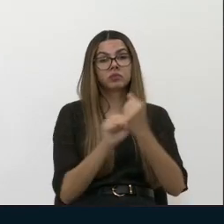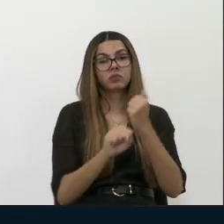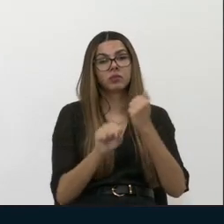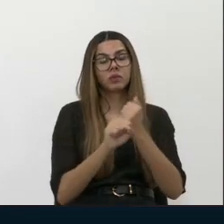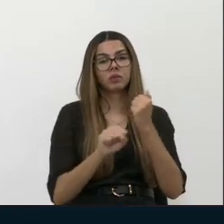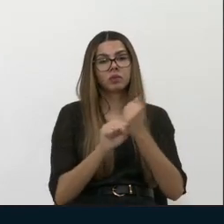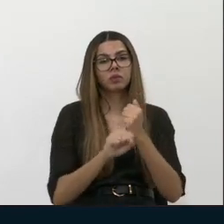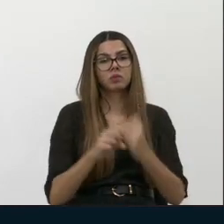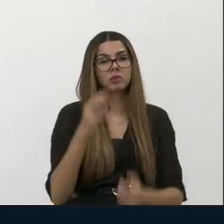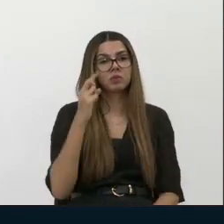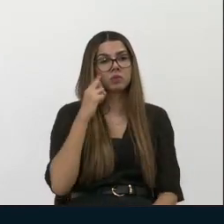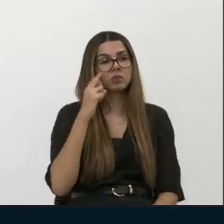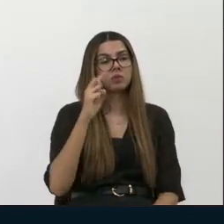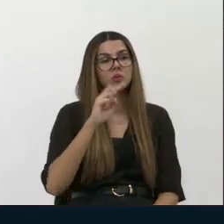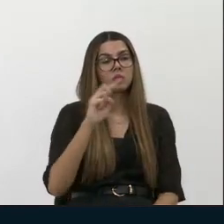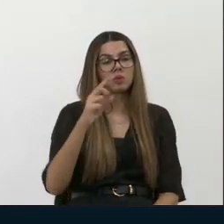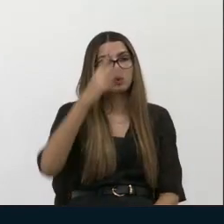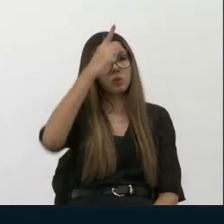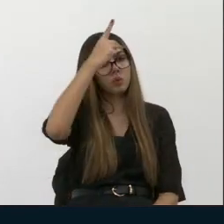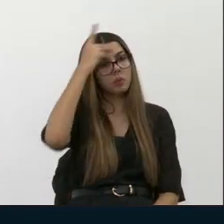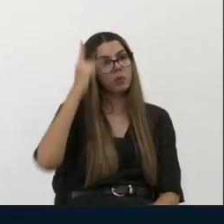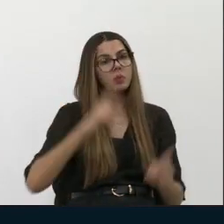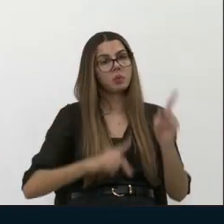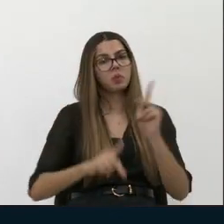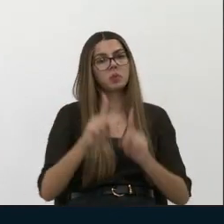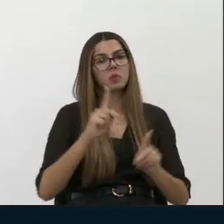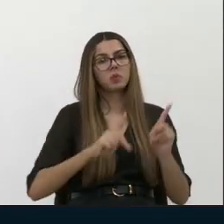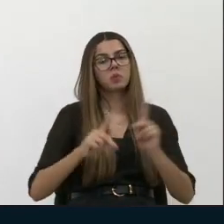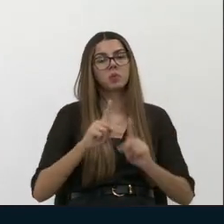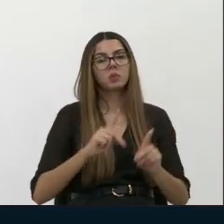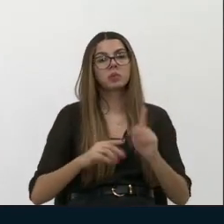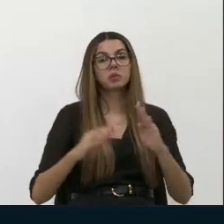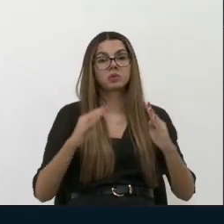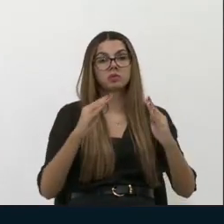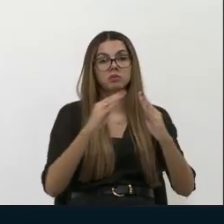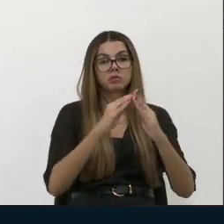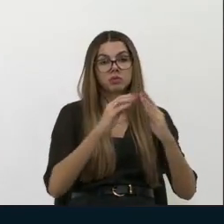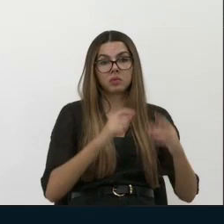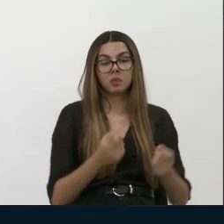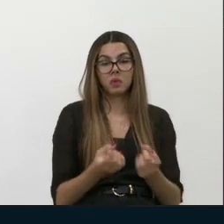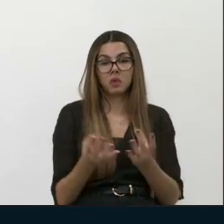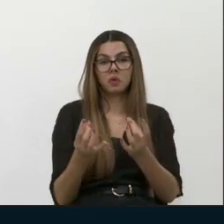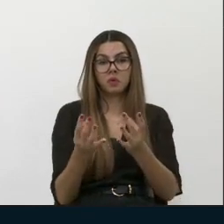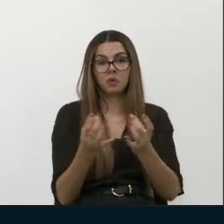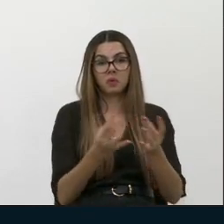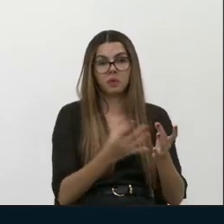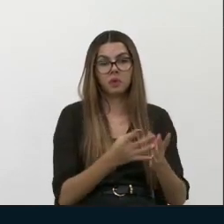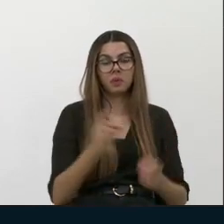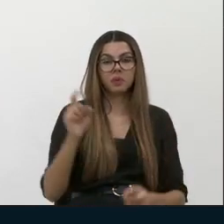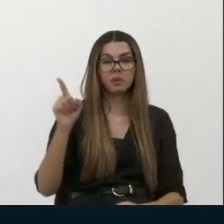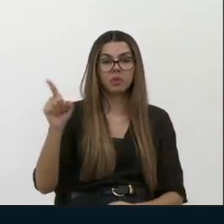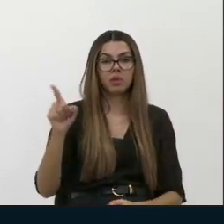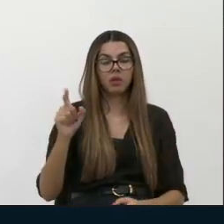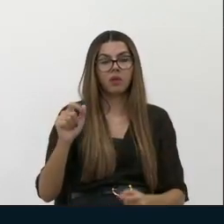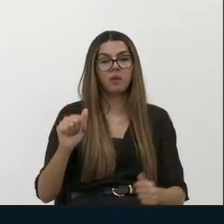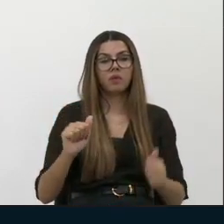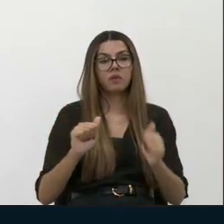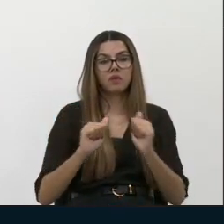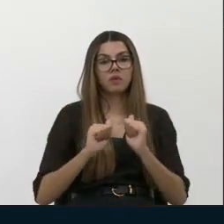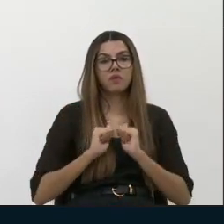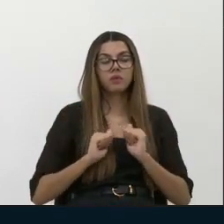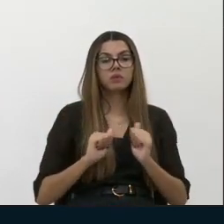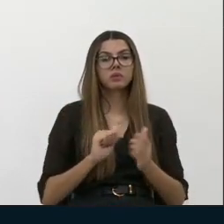vê o pessoal, os moradores, o comércio, os estabelecimentos da região do Jardim Cumbica vão ficar, mais uma